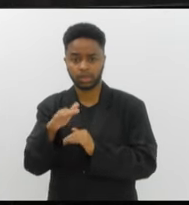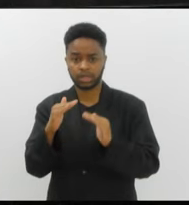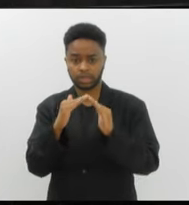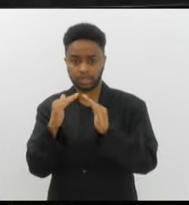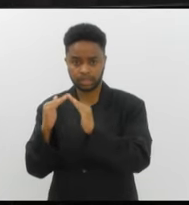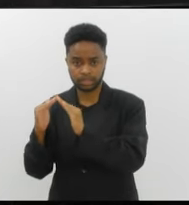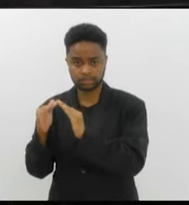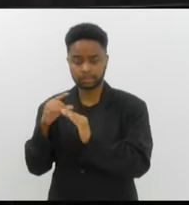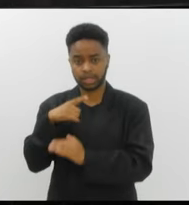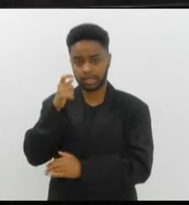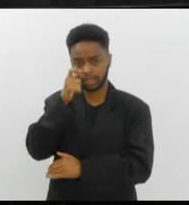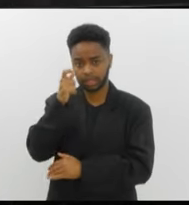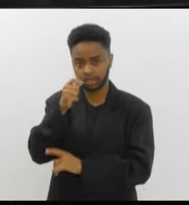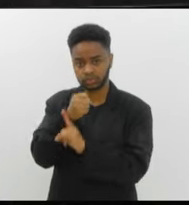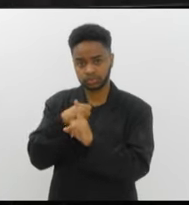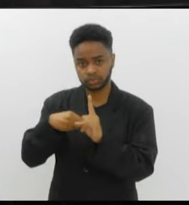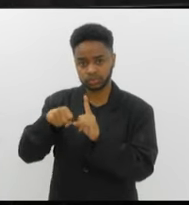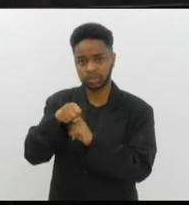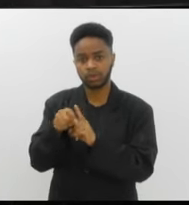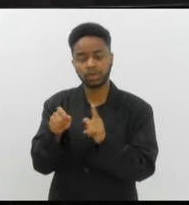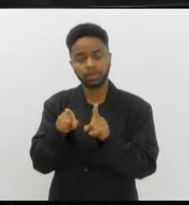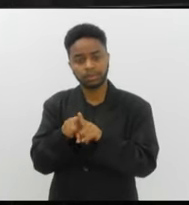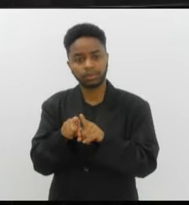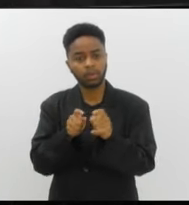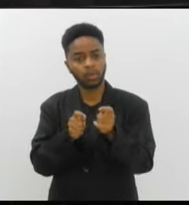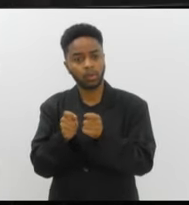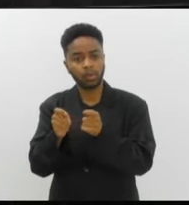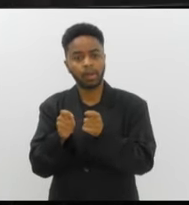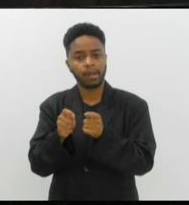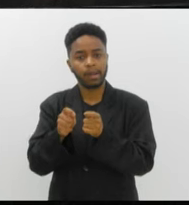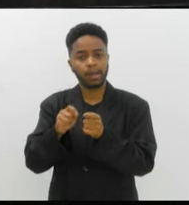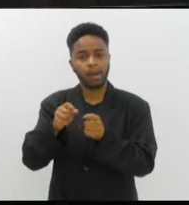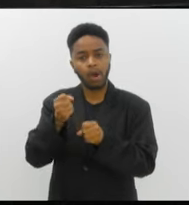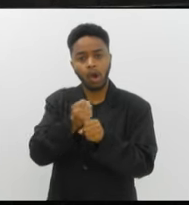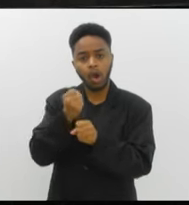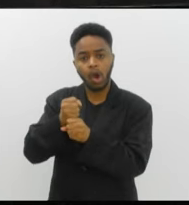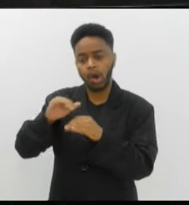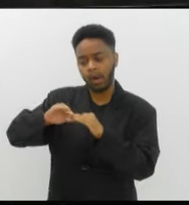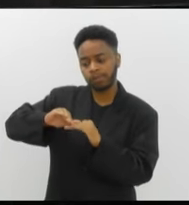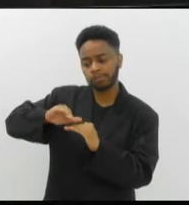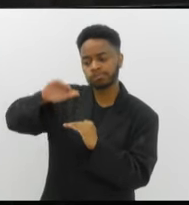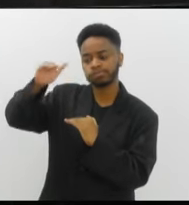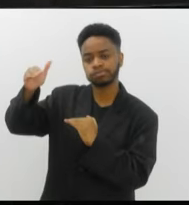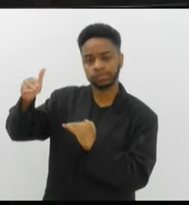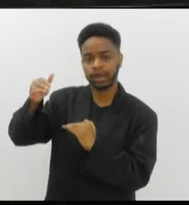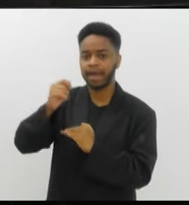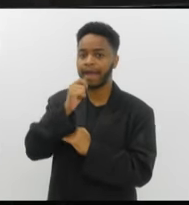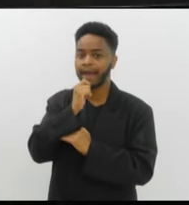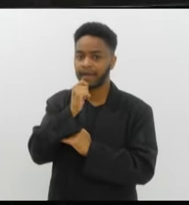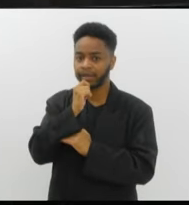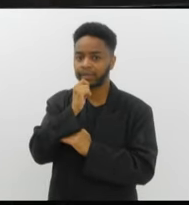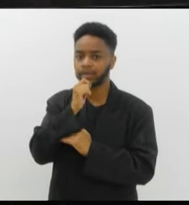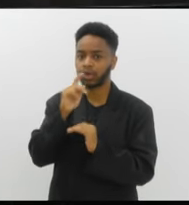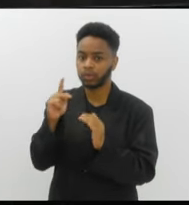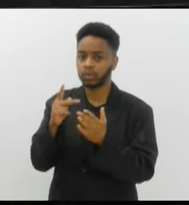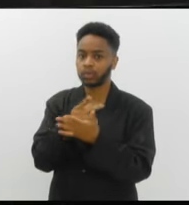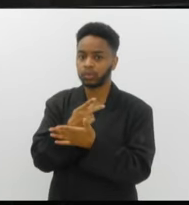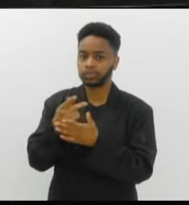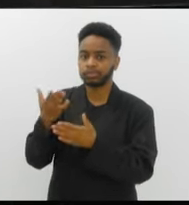interesse social, de contenção de encostas, que ainda derivam da tragédia